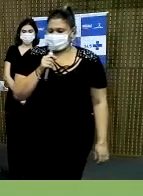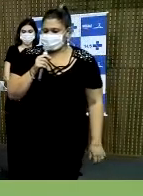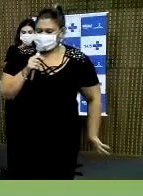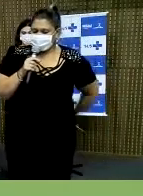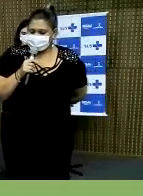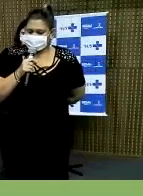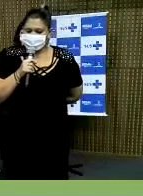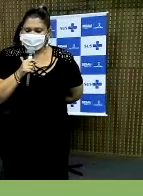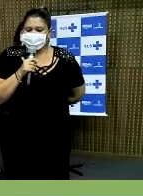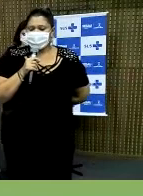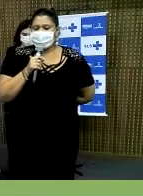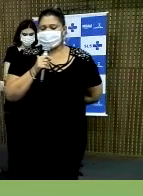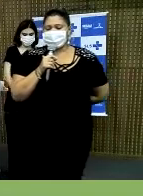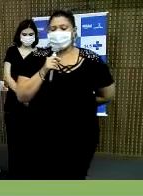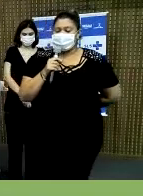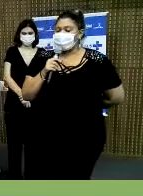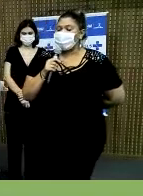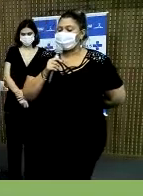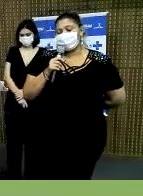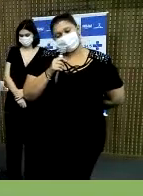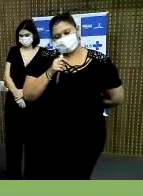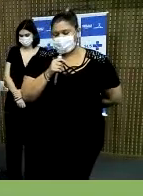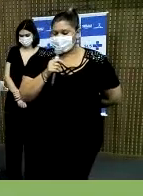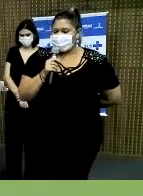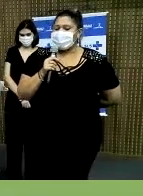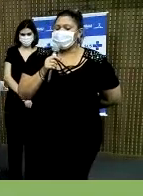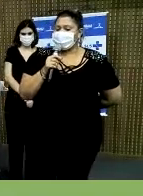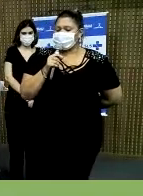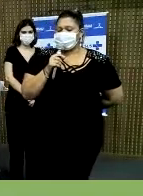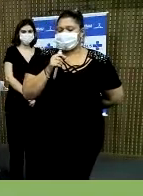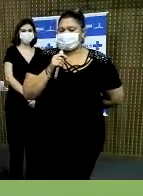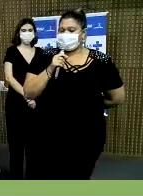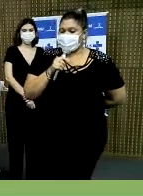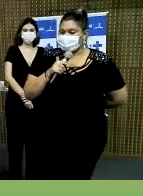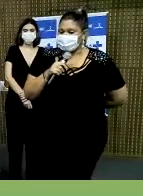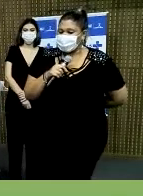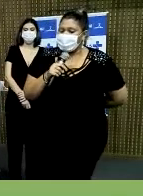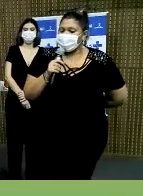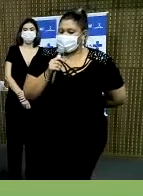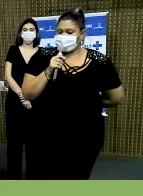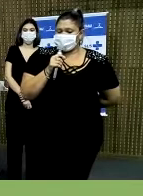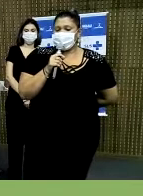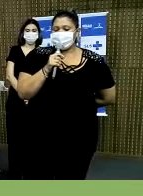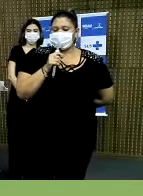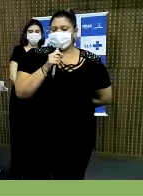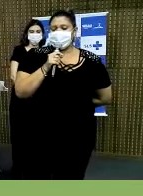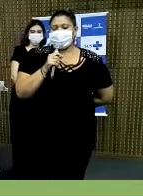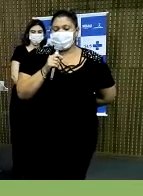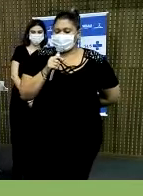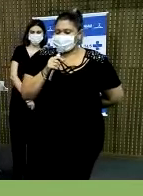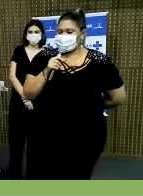Equipe NASF. A equipe NASF, esse ano, no Estrela d'Alva, tivemos 2 PTS, 4